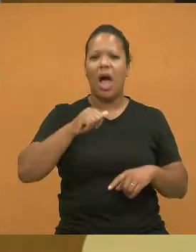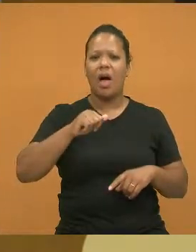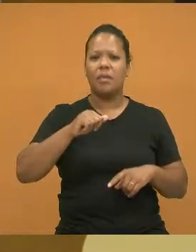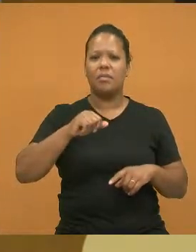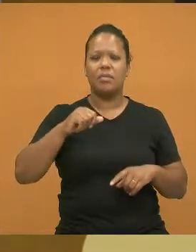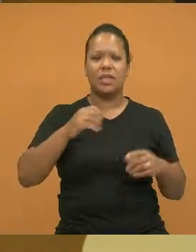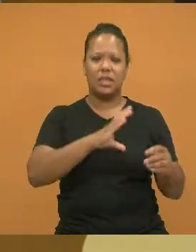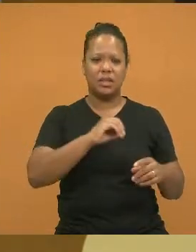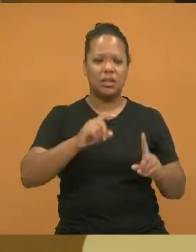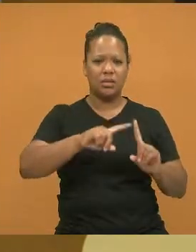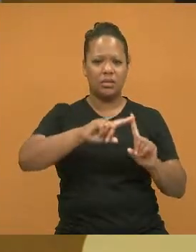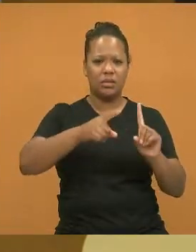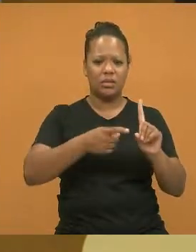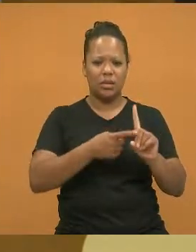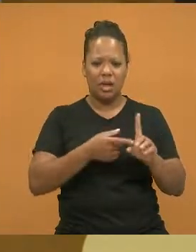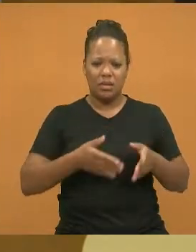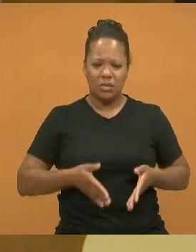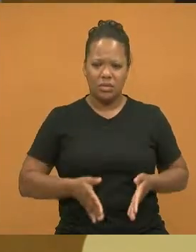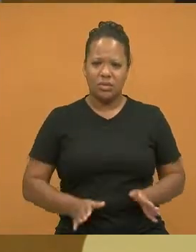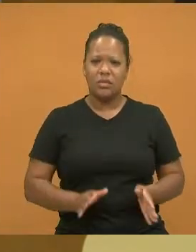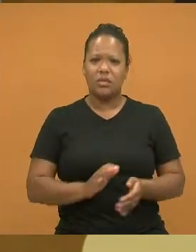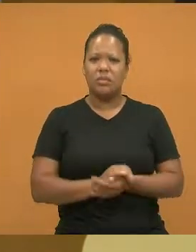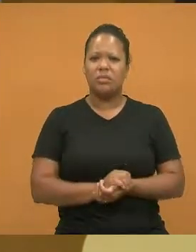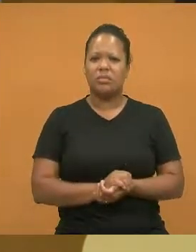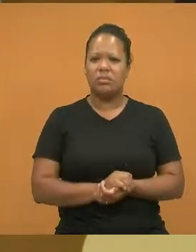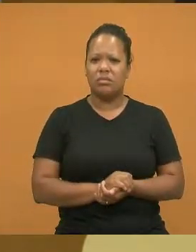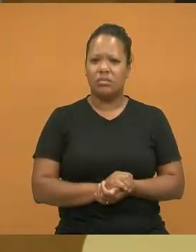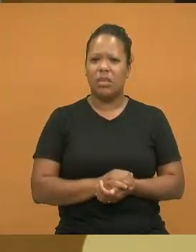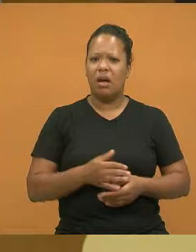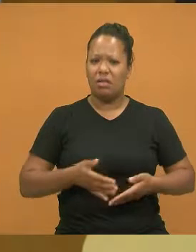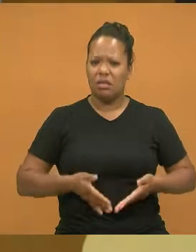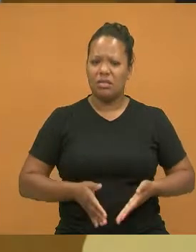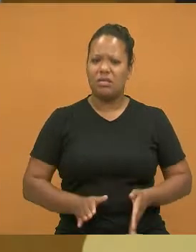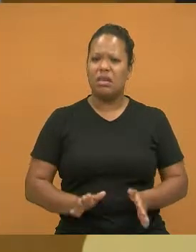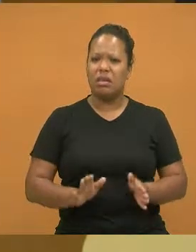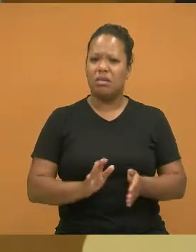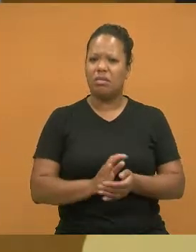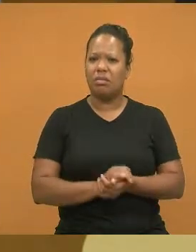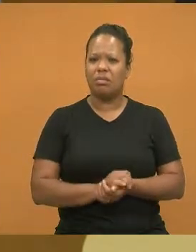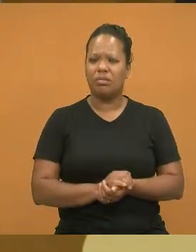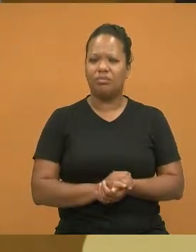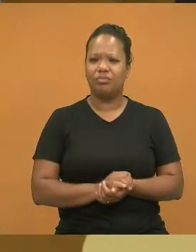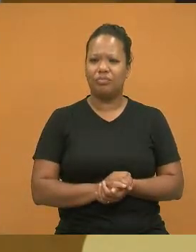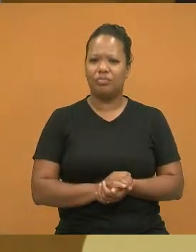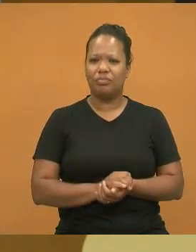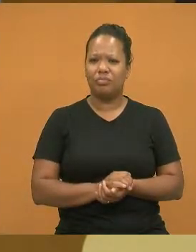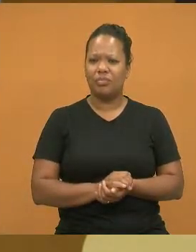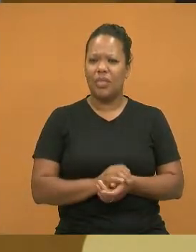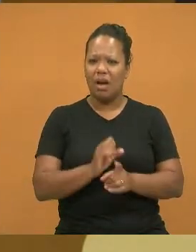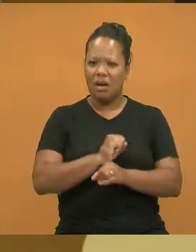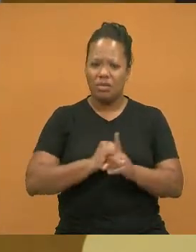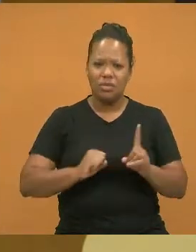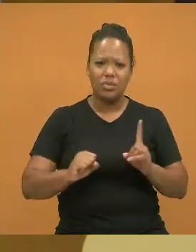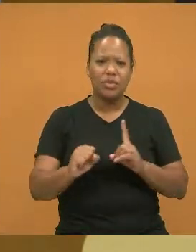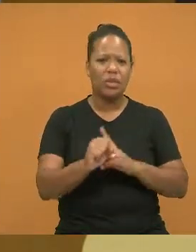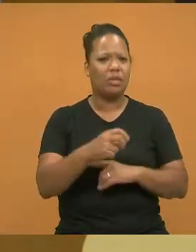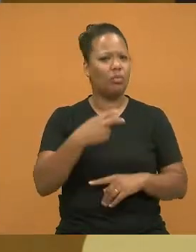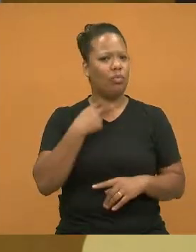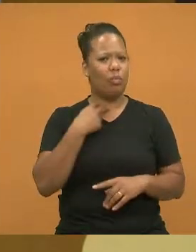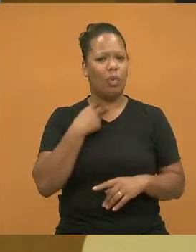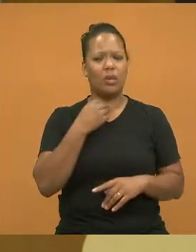E ela deu à luz, nós acompanhamos ela pré-natal inteiro e ela teve a dar luz. Então, a sociedade, ela não pode